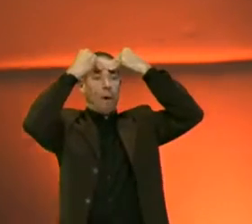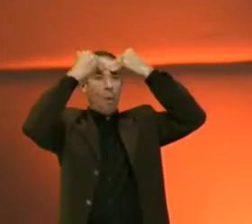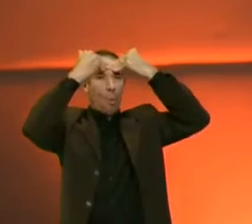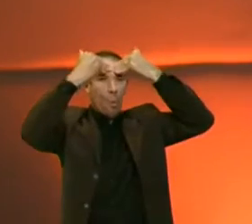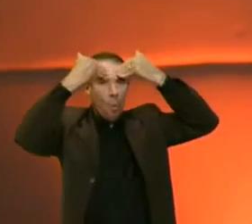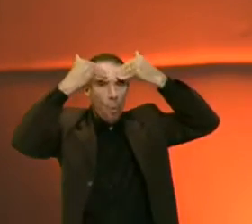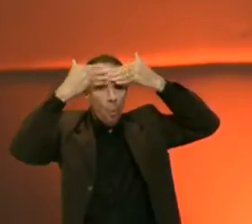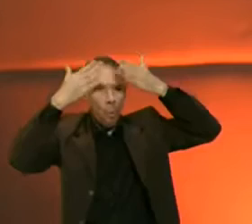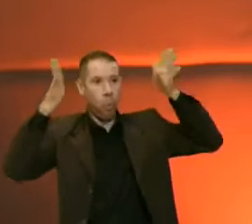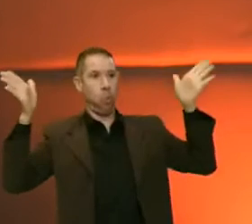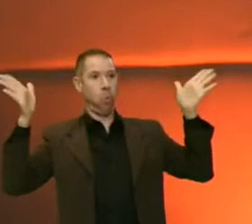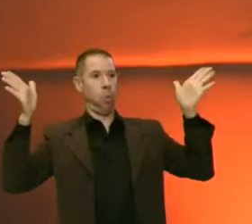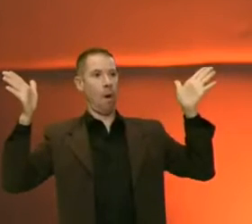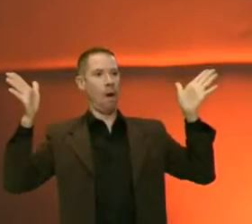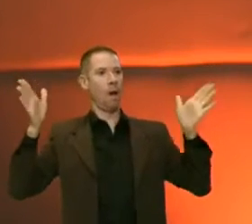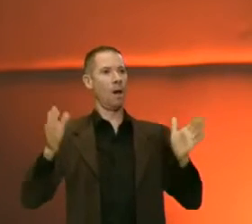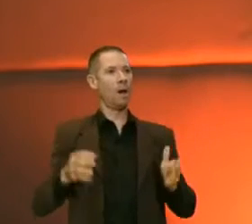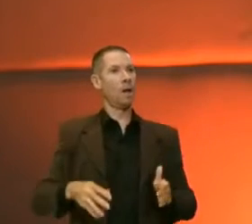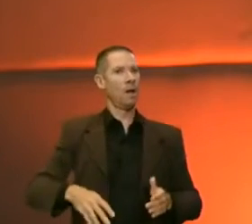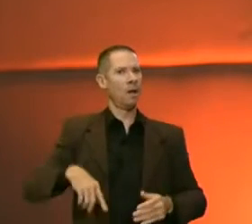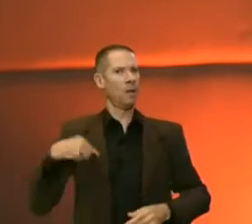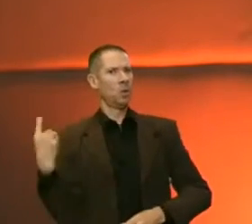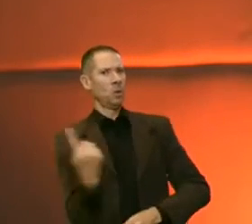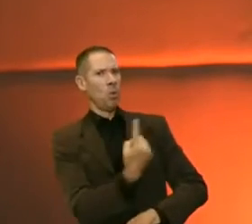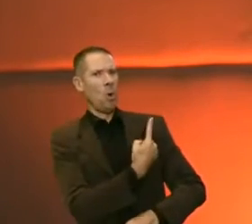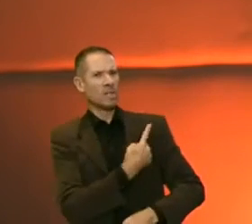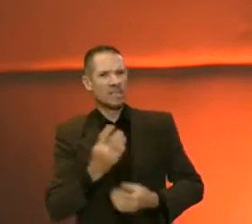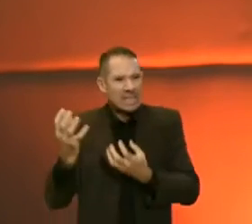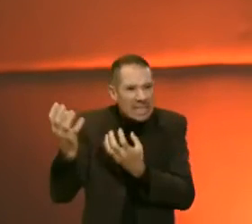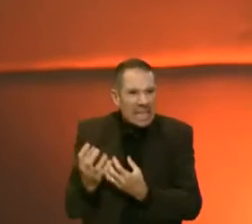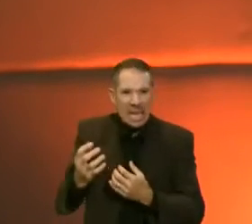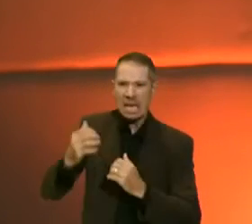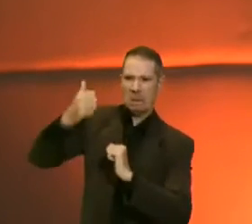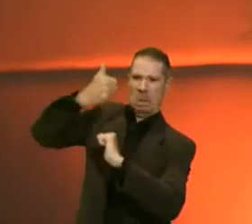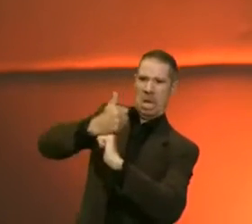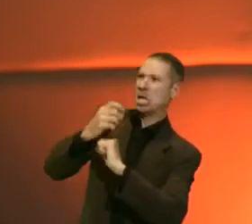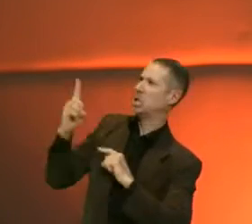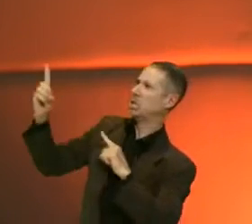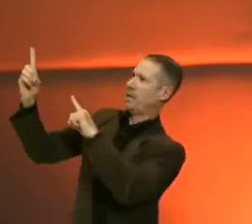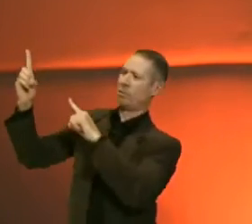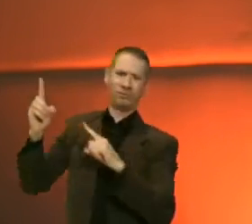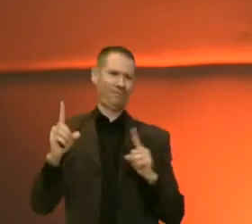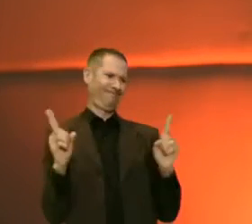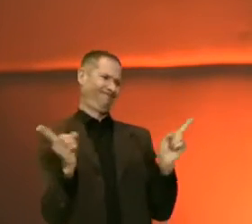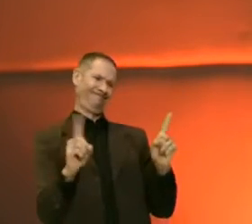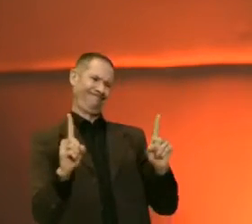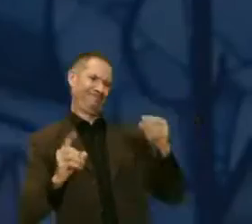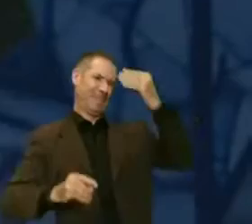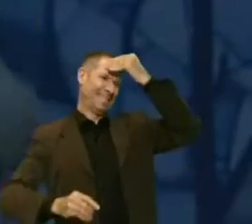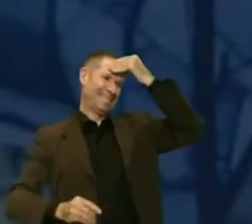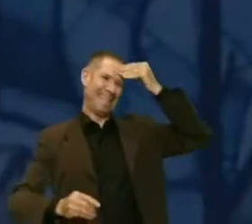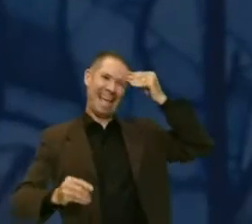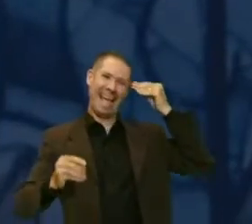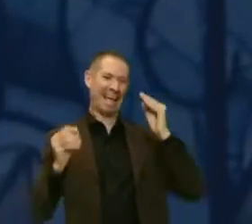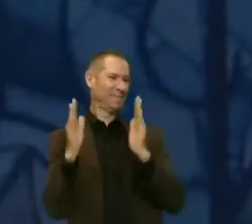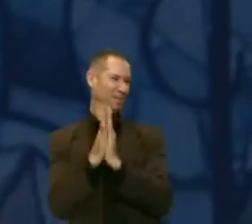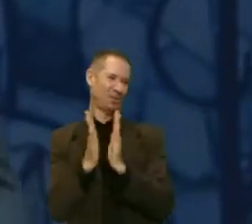O problema é que muitas vezes tentamos fazer o trabalho de Deus e esquecemos de